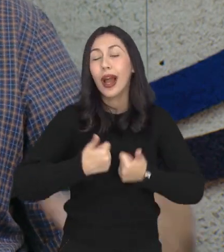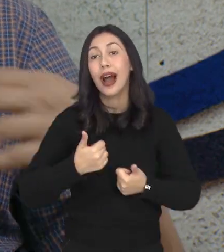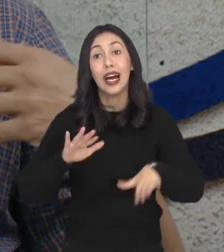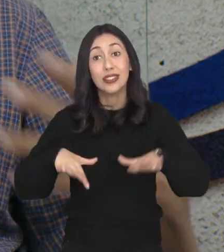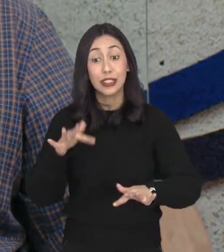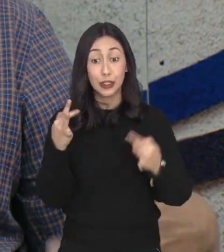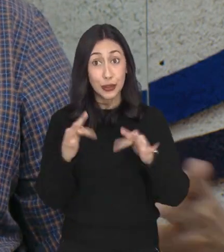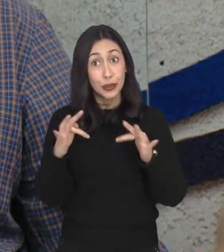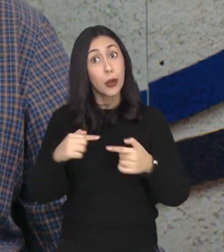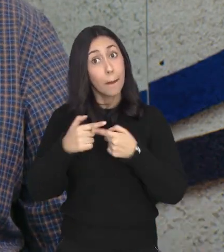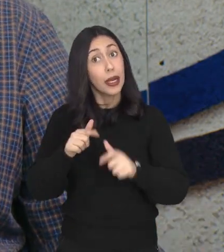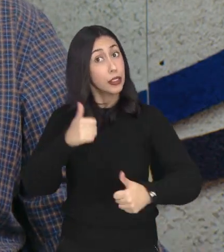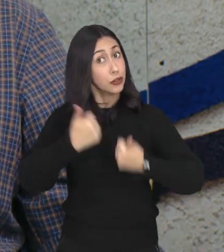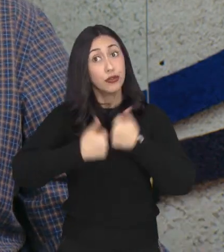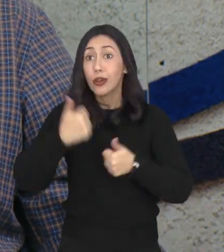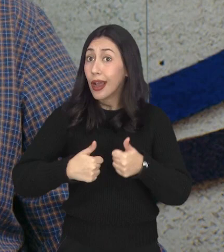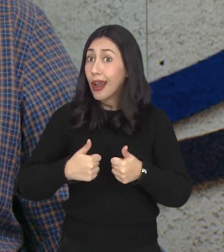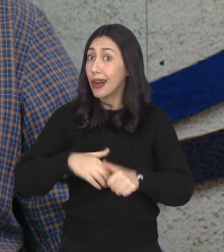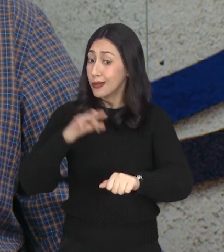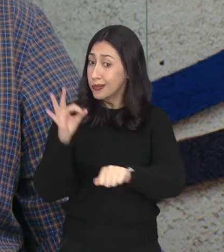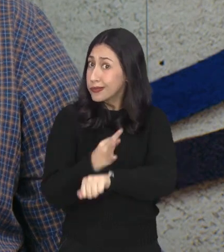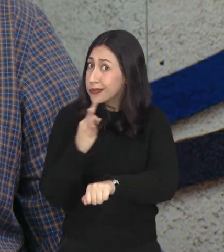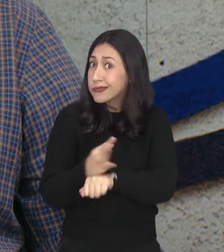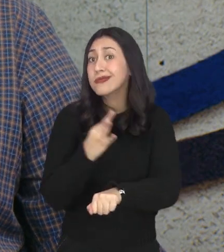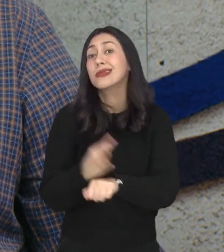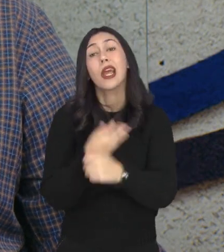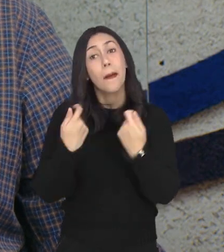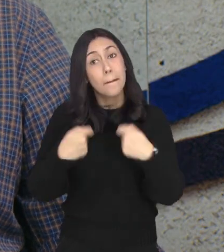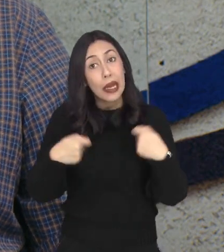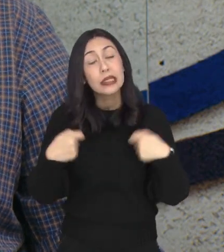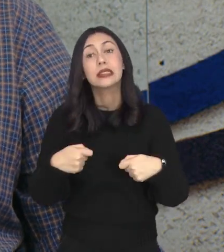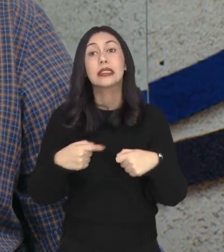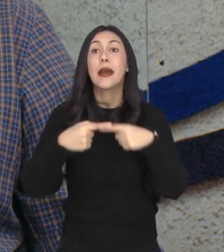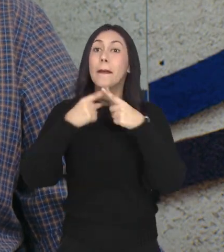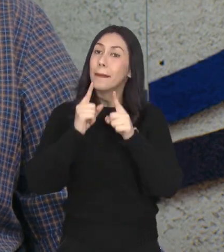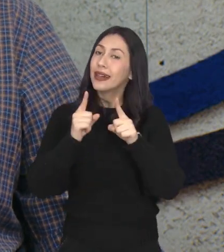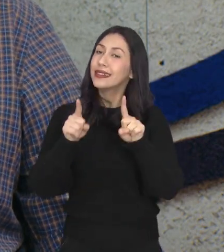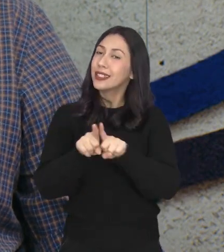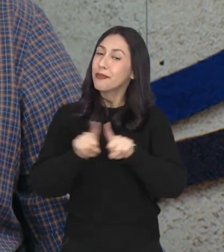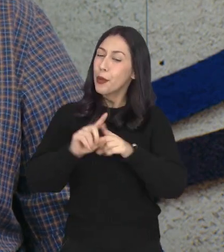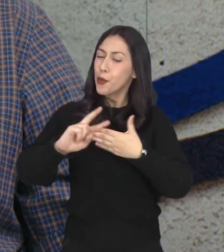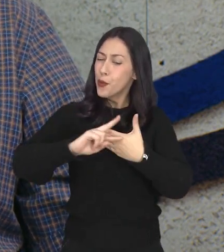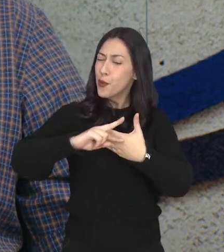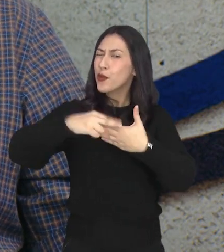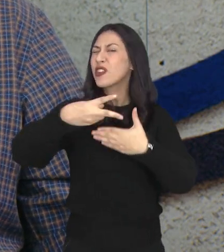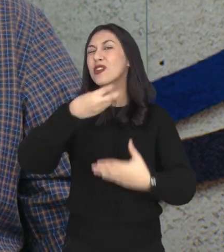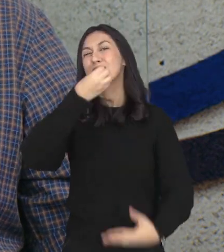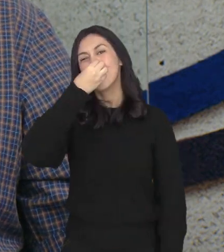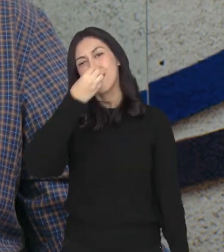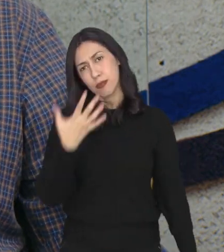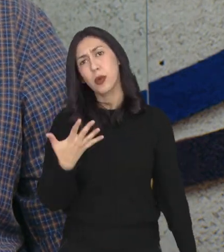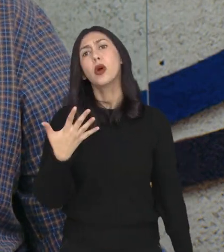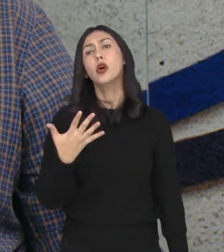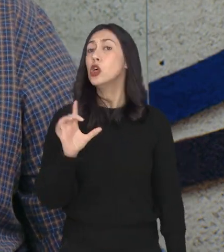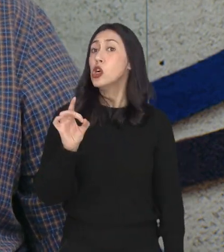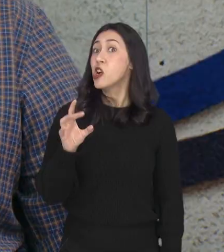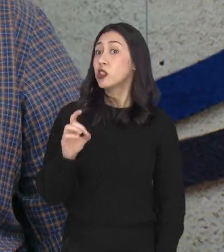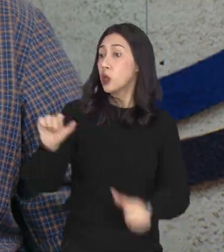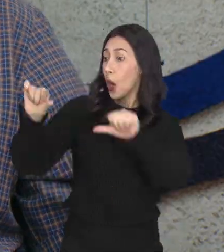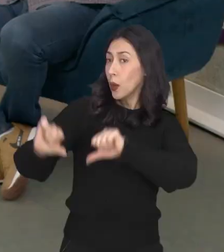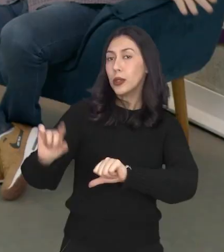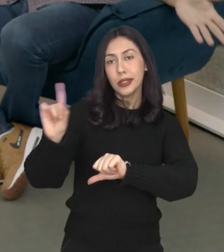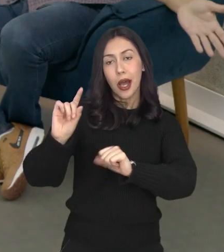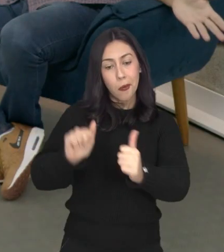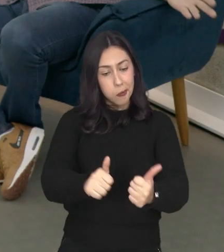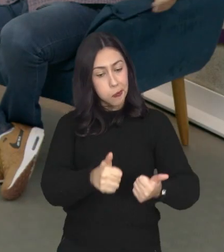tem que jogar com dor, mas você tem que jogar, é o seu trabalho. Tem que abdicar de muitas coisas. Mas é um sonho que tem recompensas também, né? Sim. Não tem